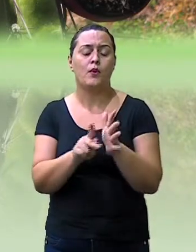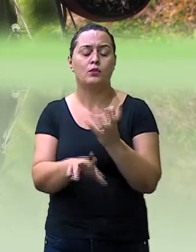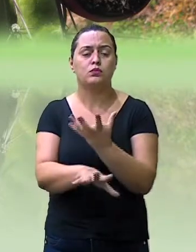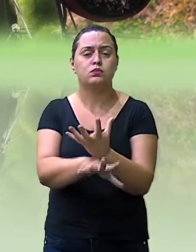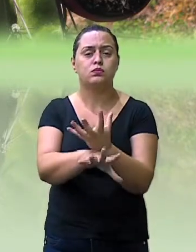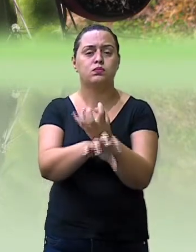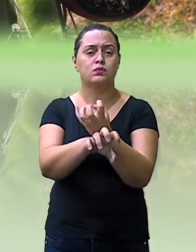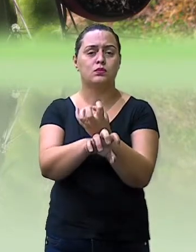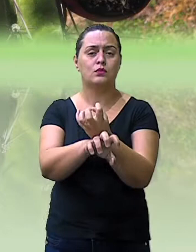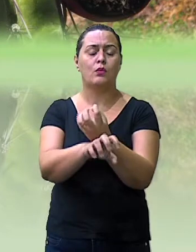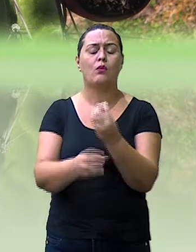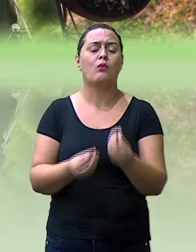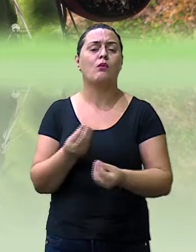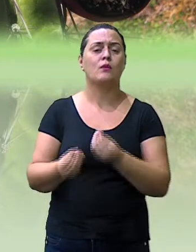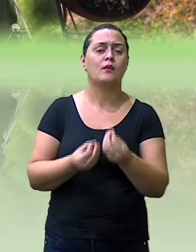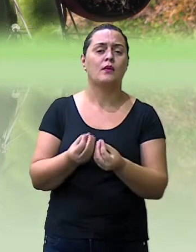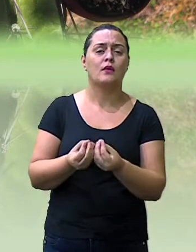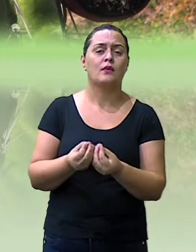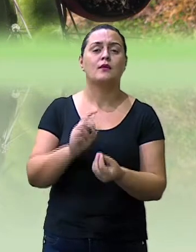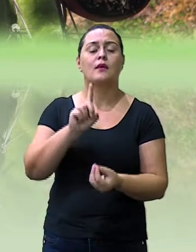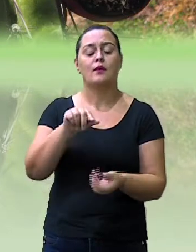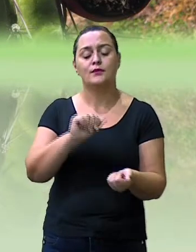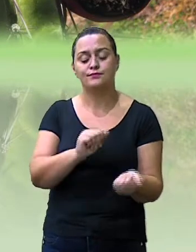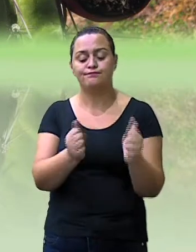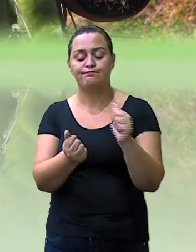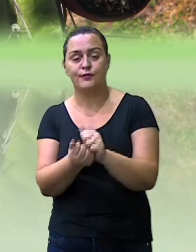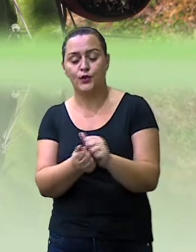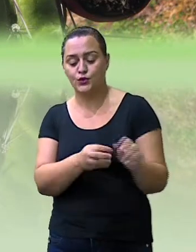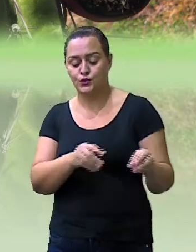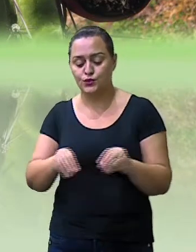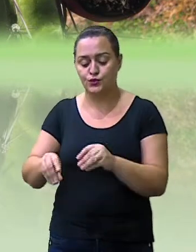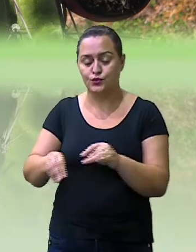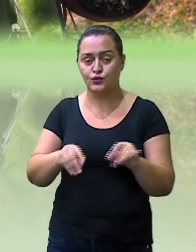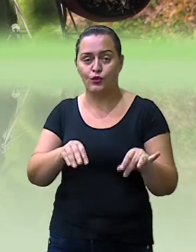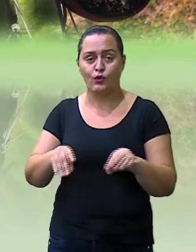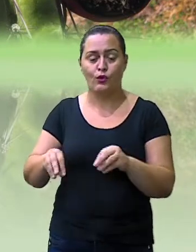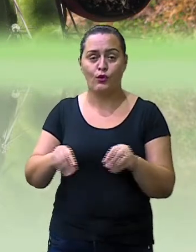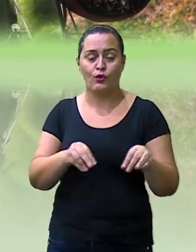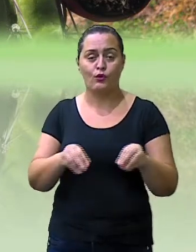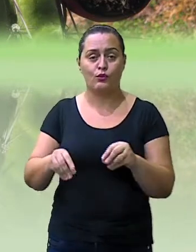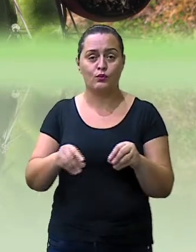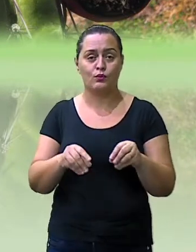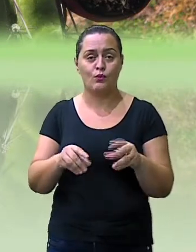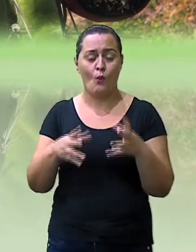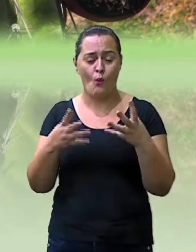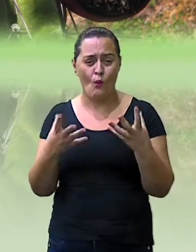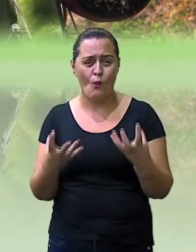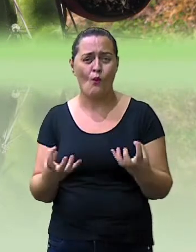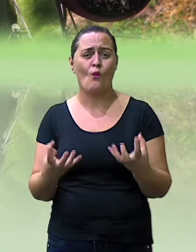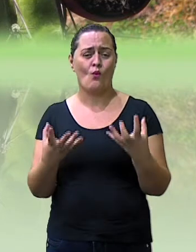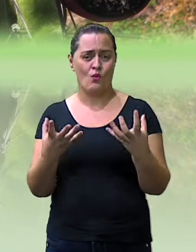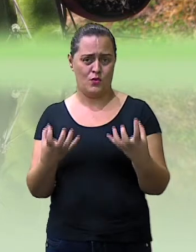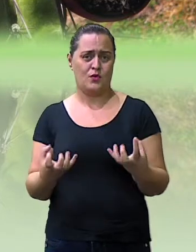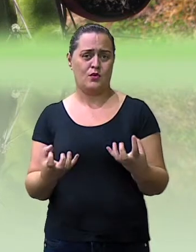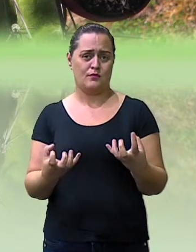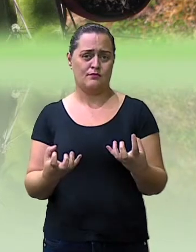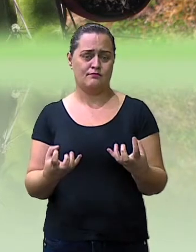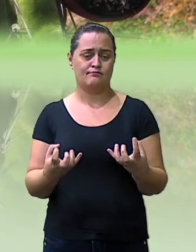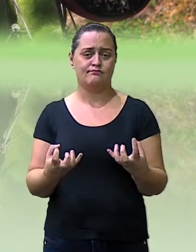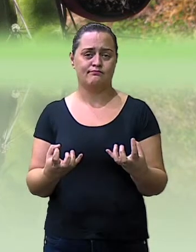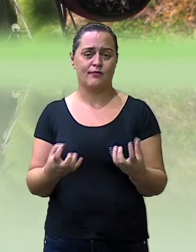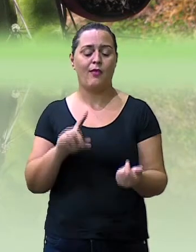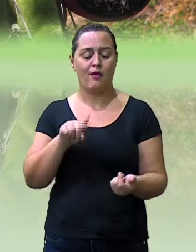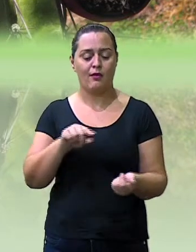de aridez do solo e à escassez de água da região, da área onde ele está ali